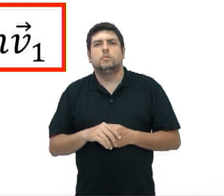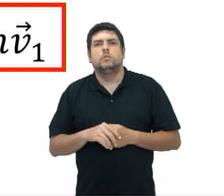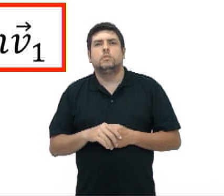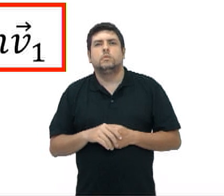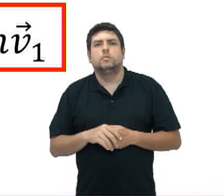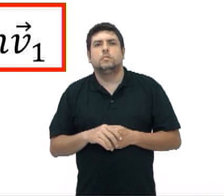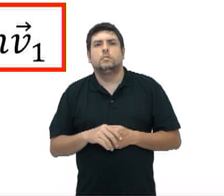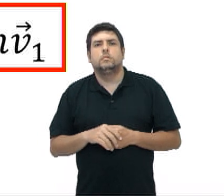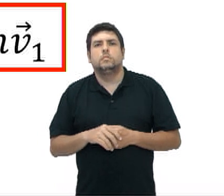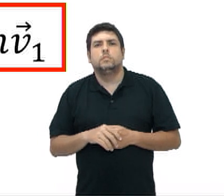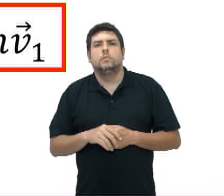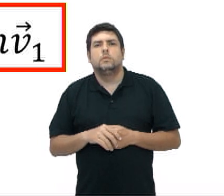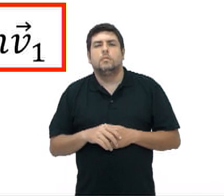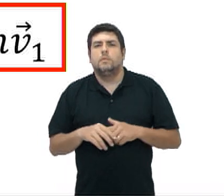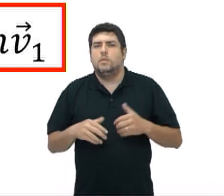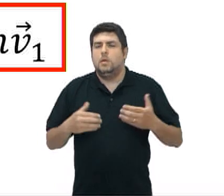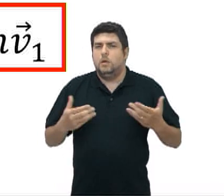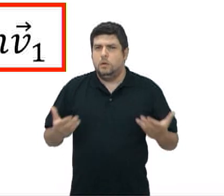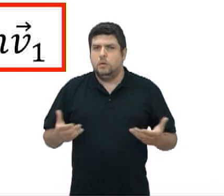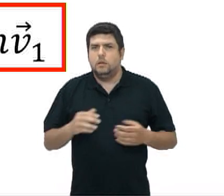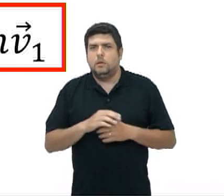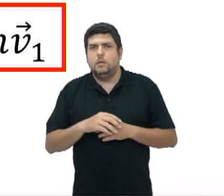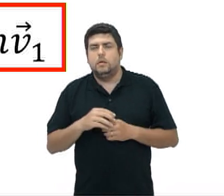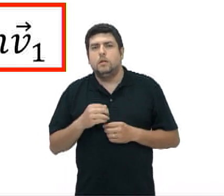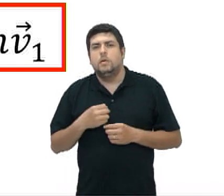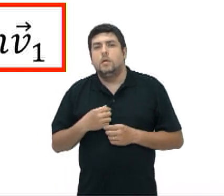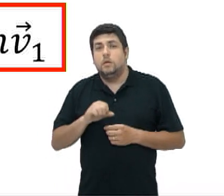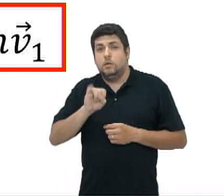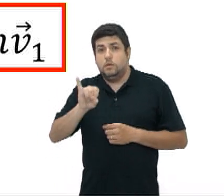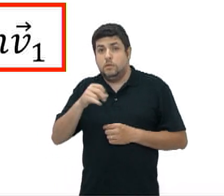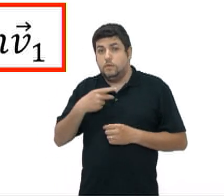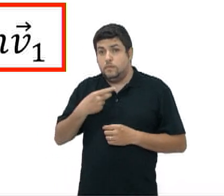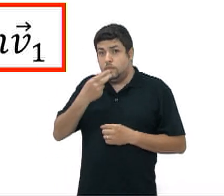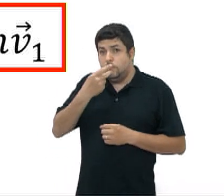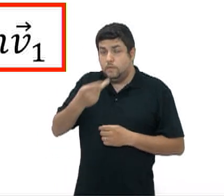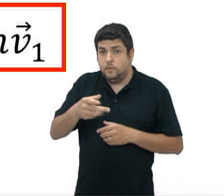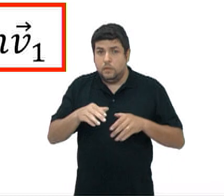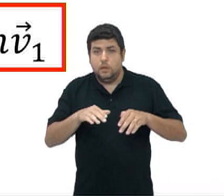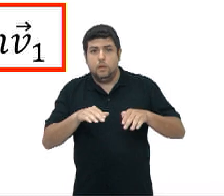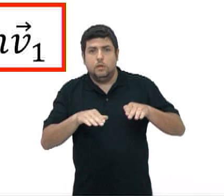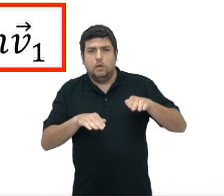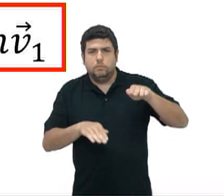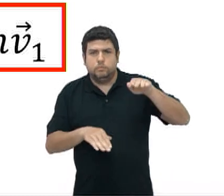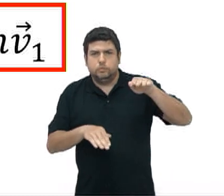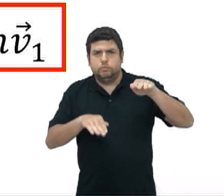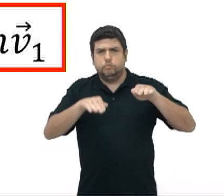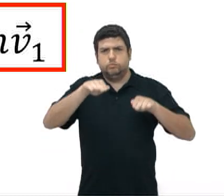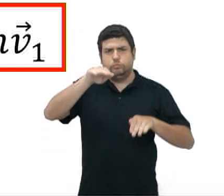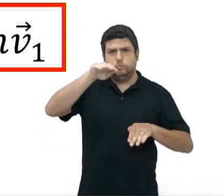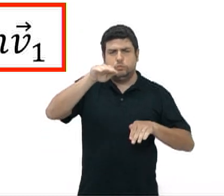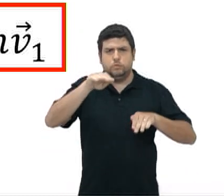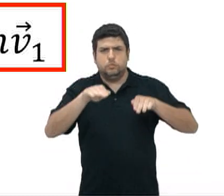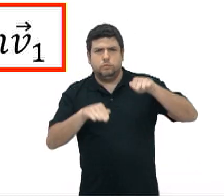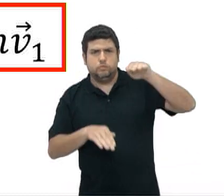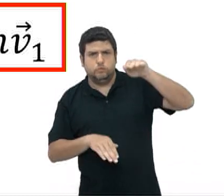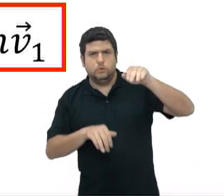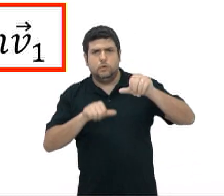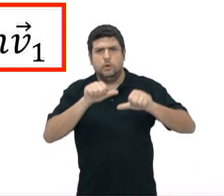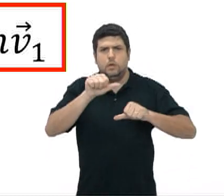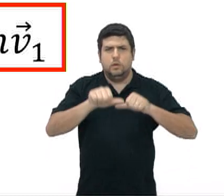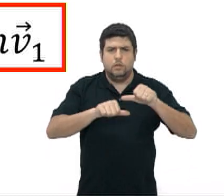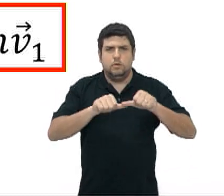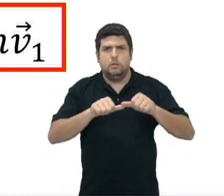Quando eu vou dizer para vocês aqui que há uma mudança no estado de equilíbrio, essa palavrinha chamada estado de